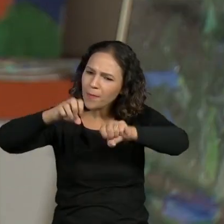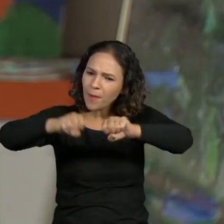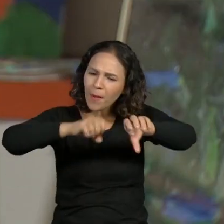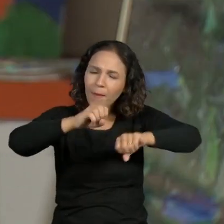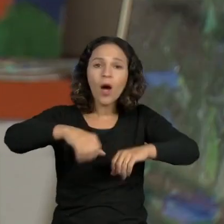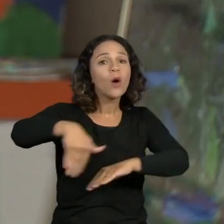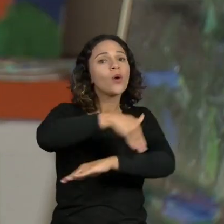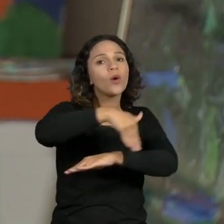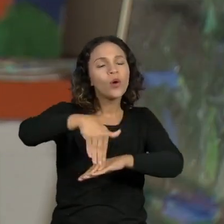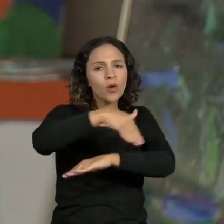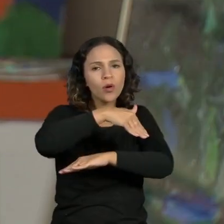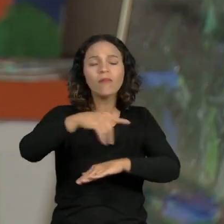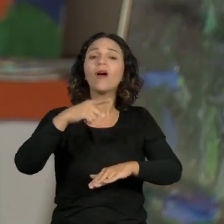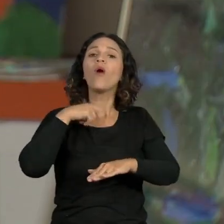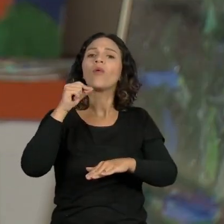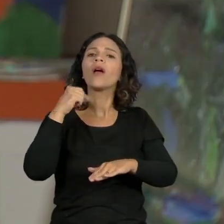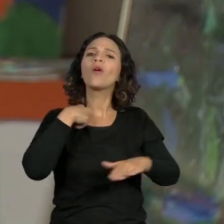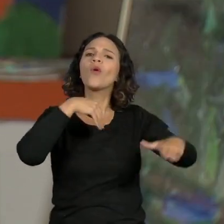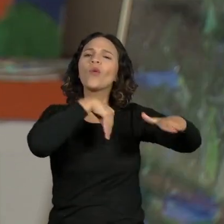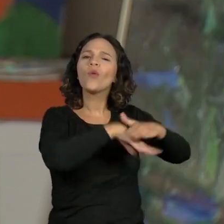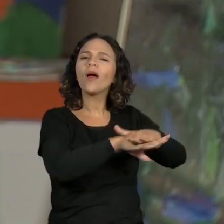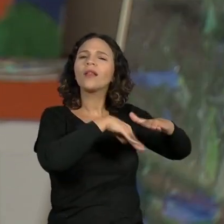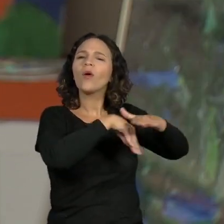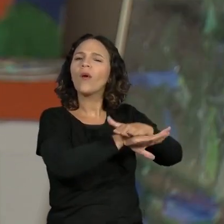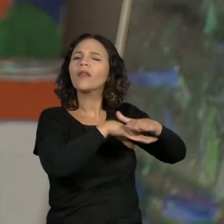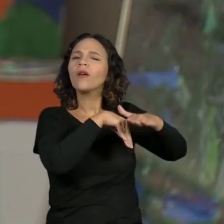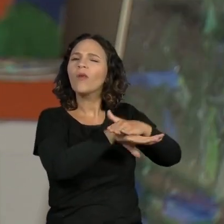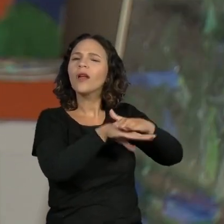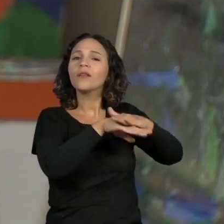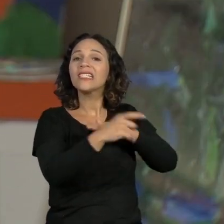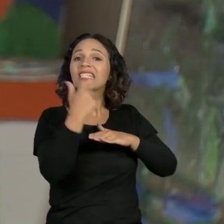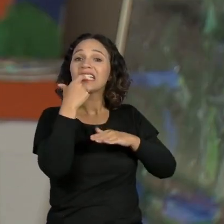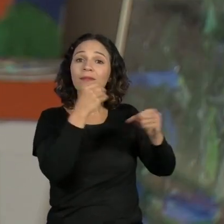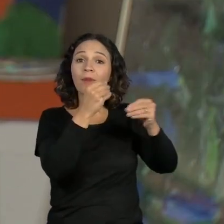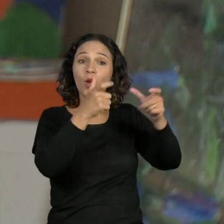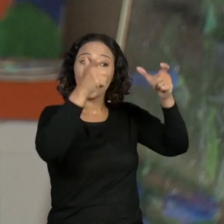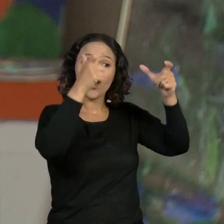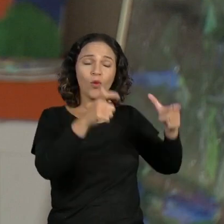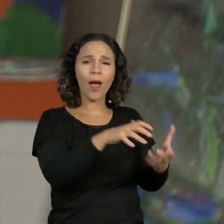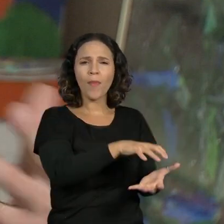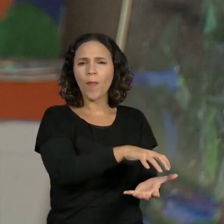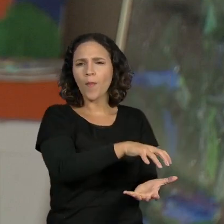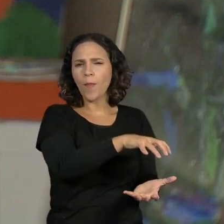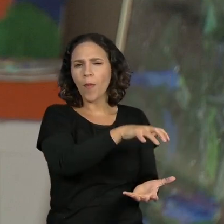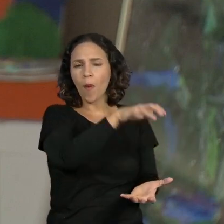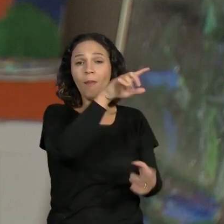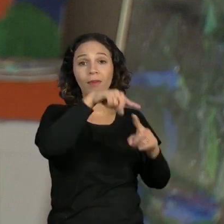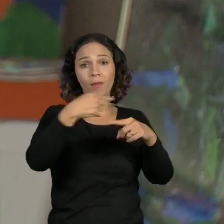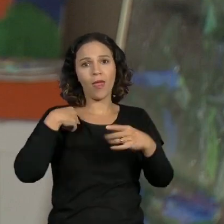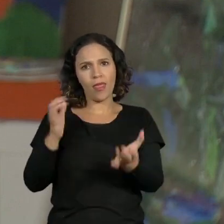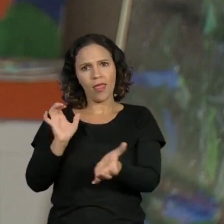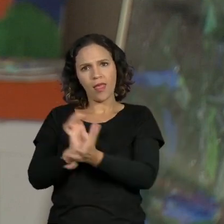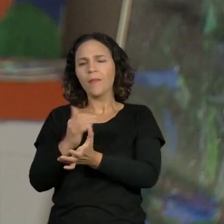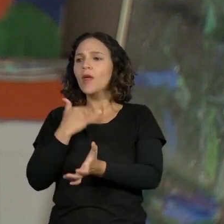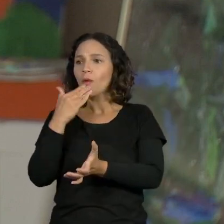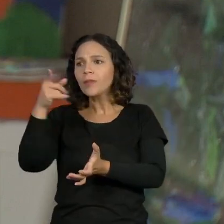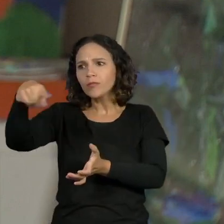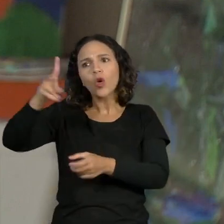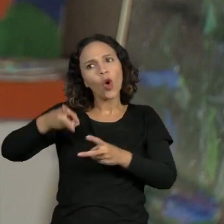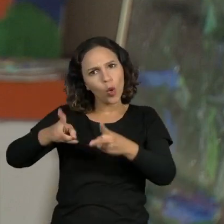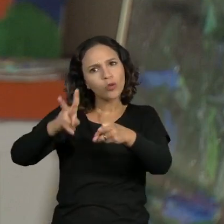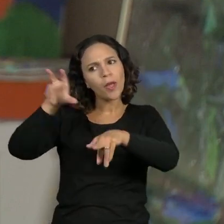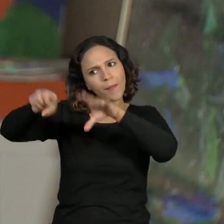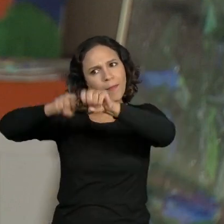Eu fui fazendo um acervo de resíduos plásticos no meu ateliê. Depois eu pedi para a minha equipe continuar fazendo essa recolha